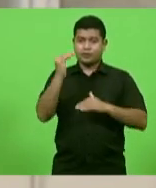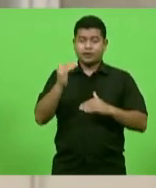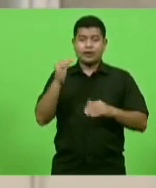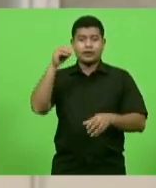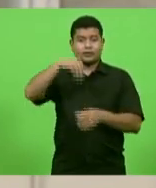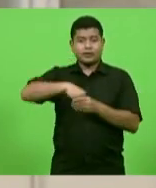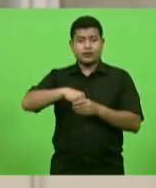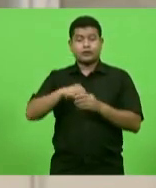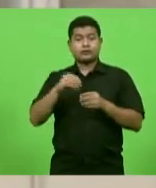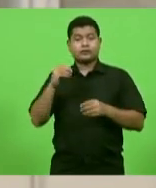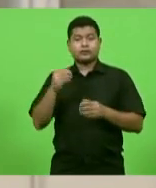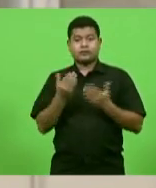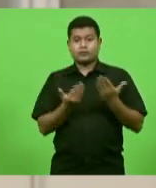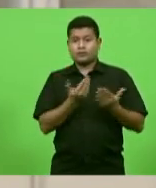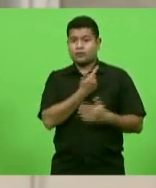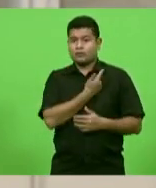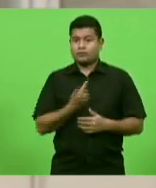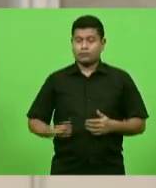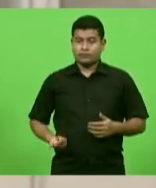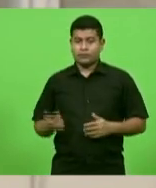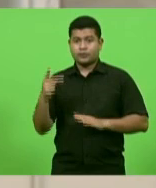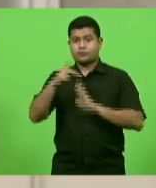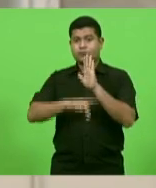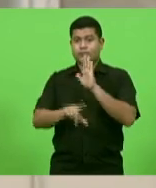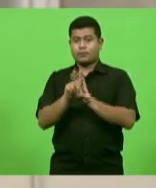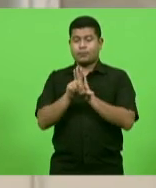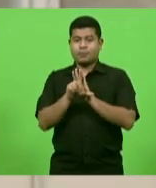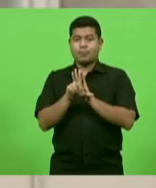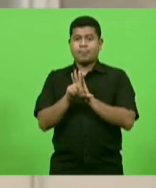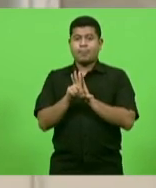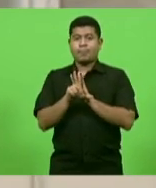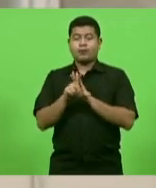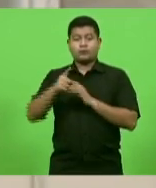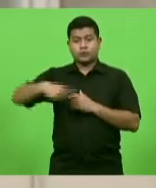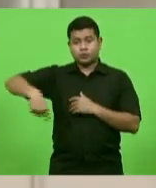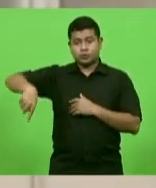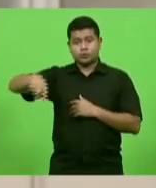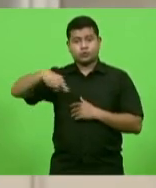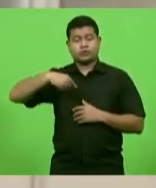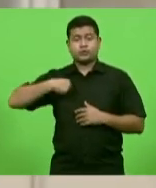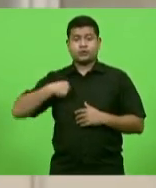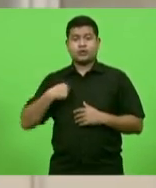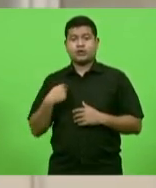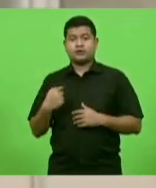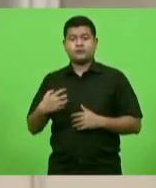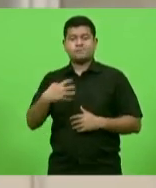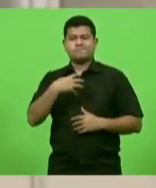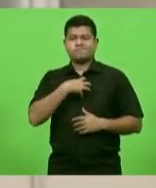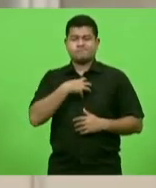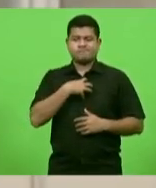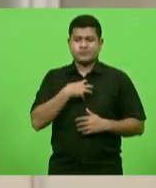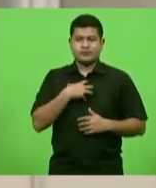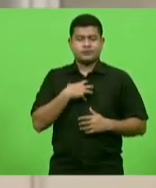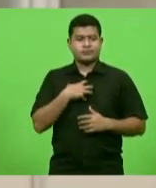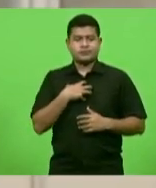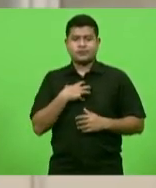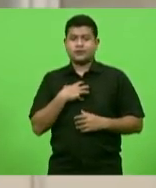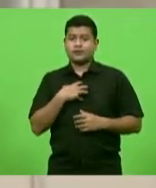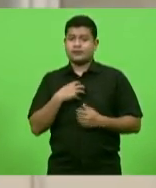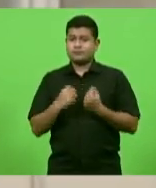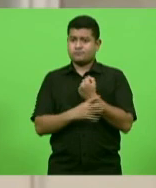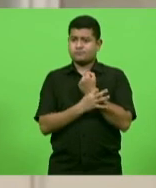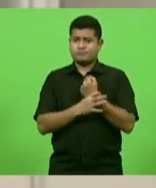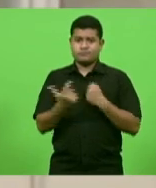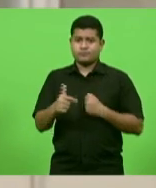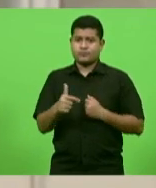dentro do governo Quanto é esse projeto de lei e nós não sentíamos Seguros